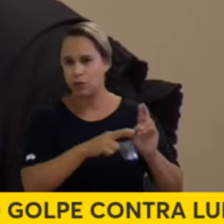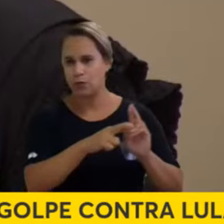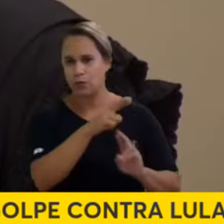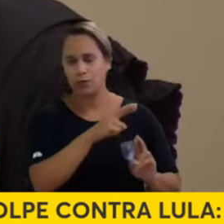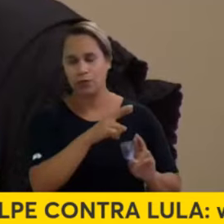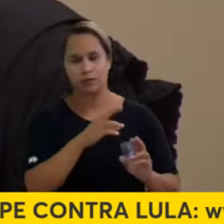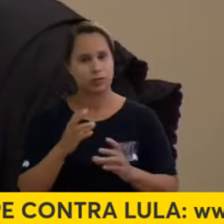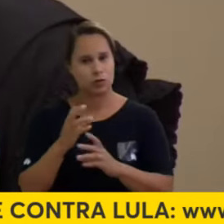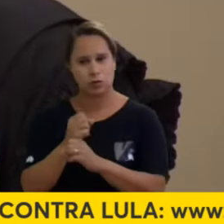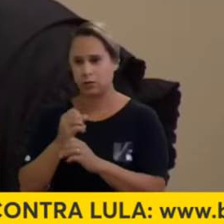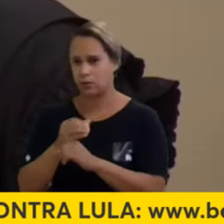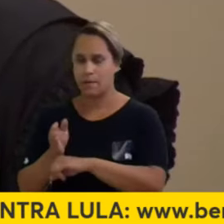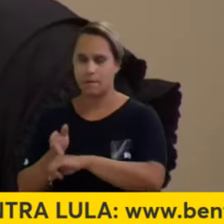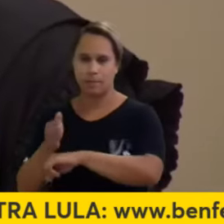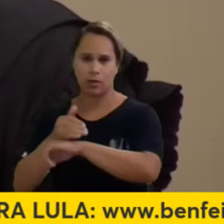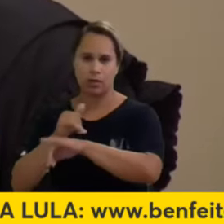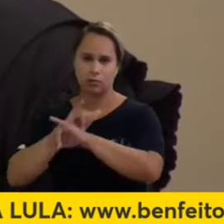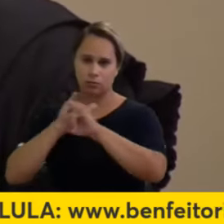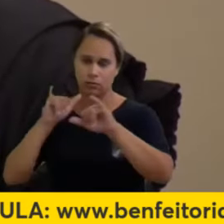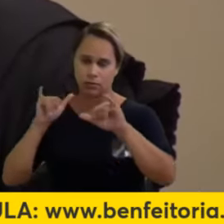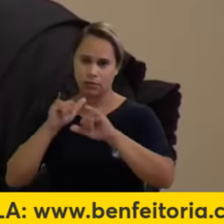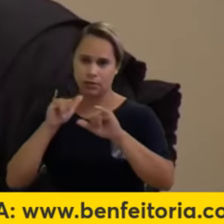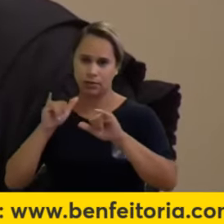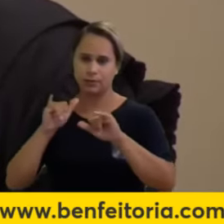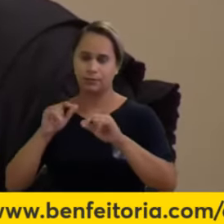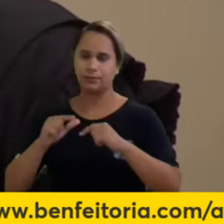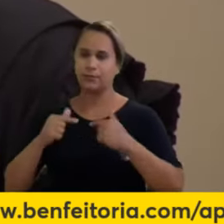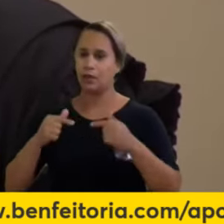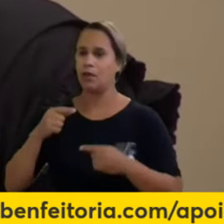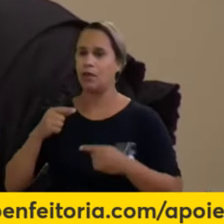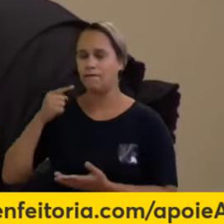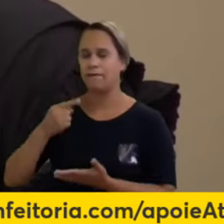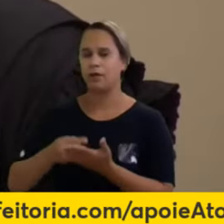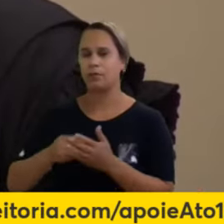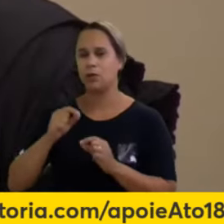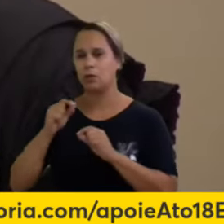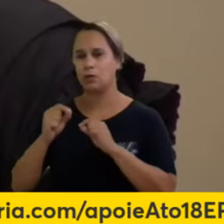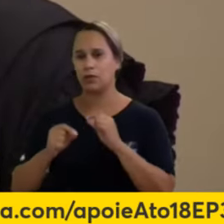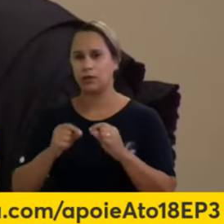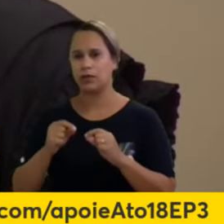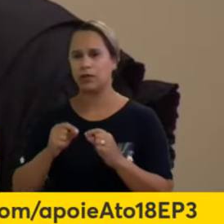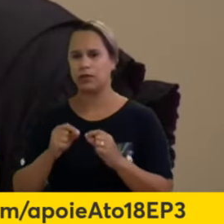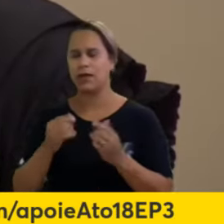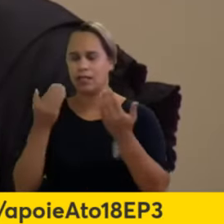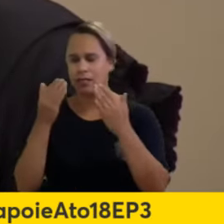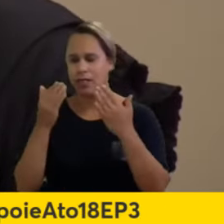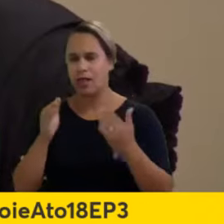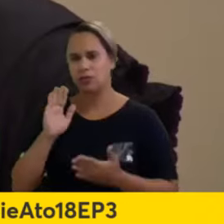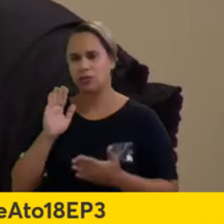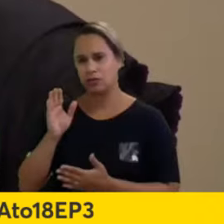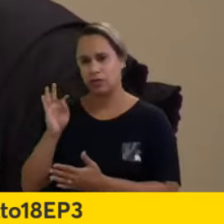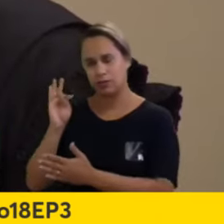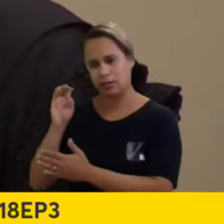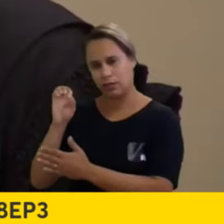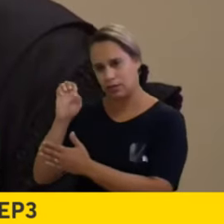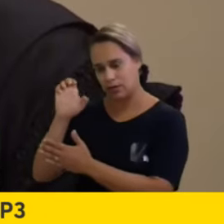pré-campanha cumpre-me aqui senhor presidente reafirmar o que disse acima e foi objeto de análise pelo TCE para apuração de abuso é necessário